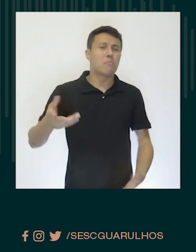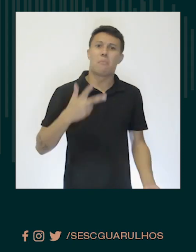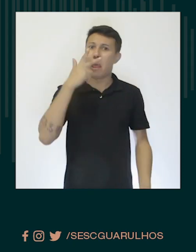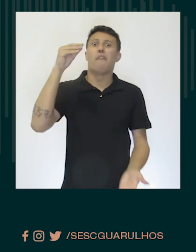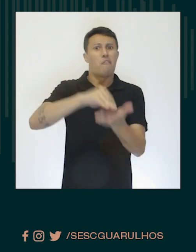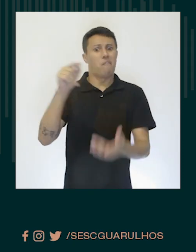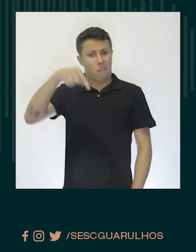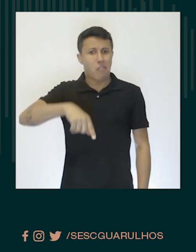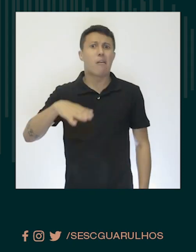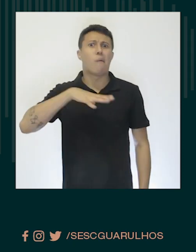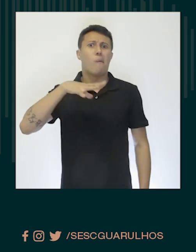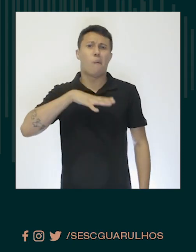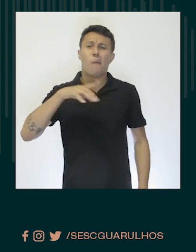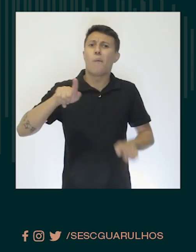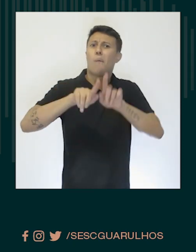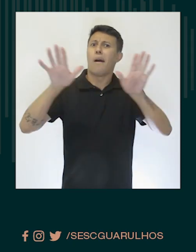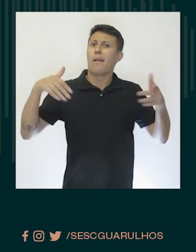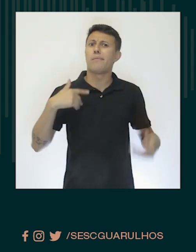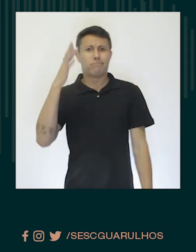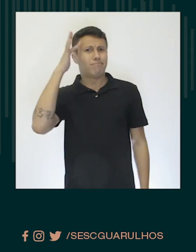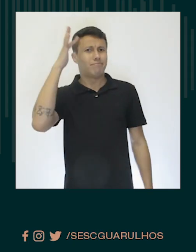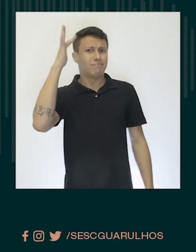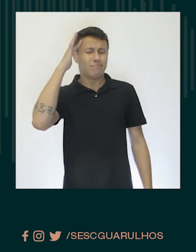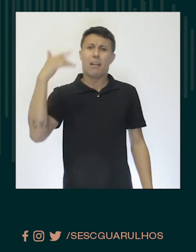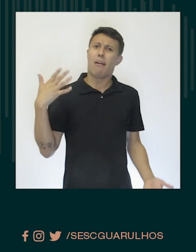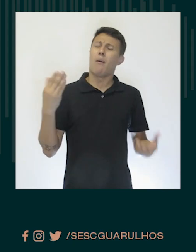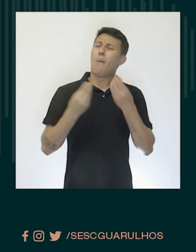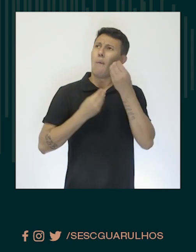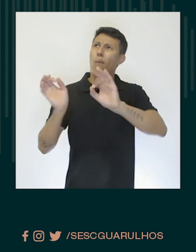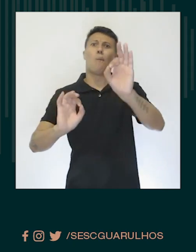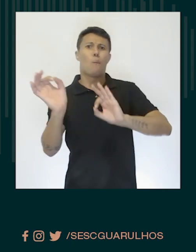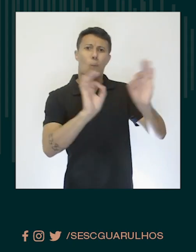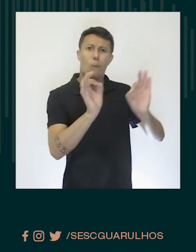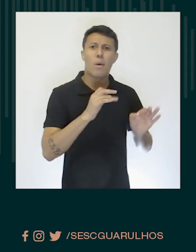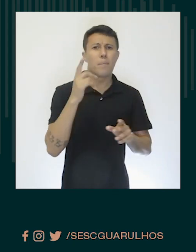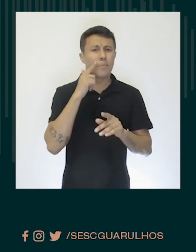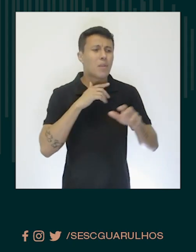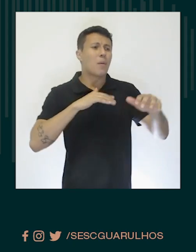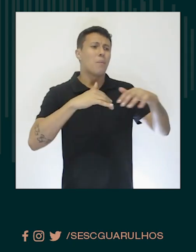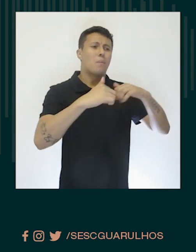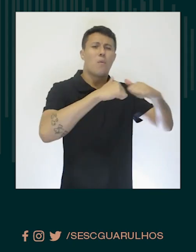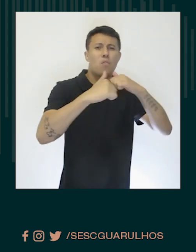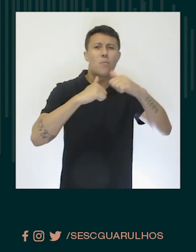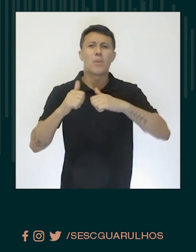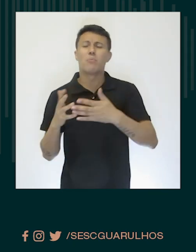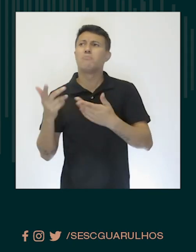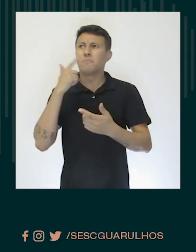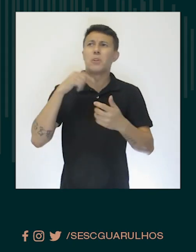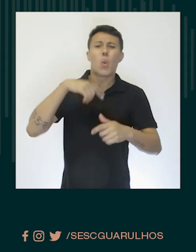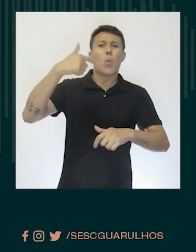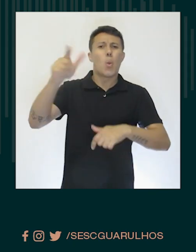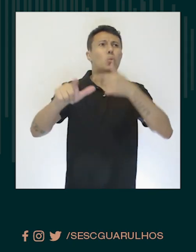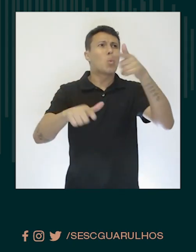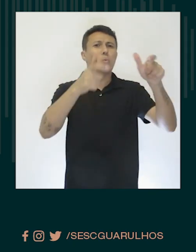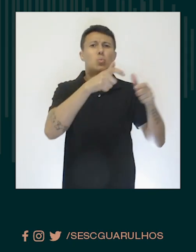pô, tá faltando um em Guarulhos, vamos pensar. E eu tava vendo toda a movimentação do Arrastão Cultural, sempre fui